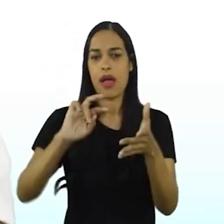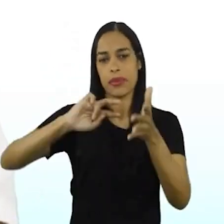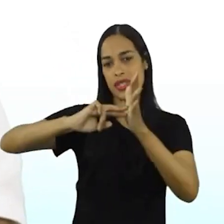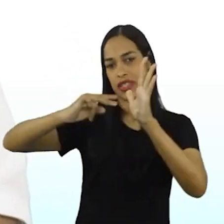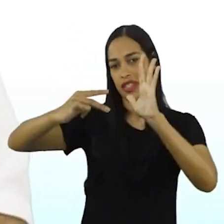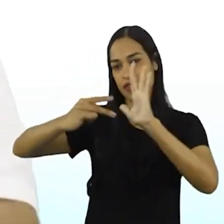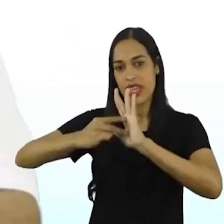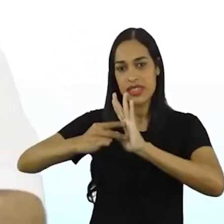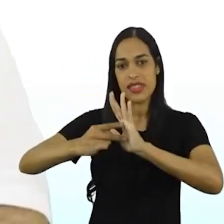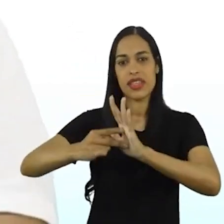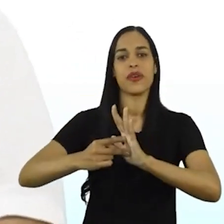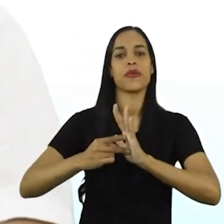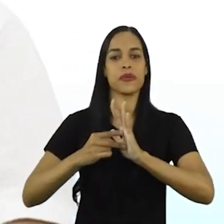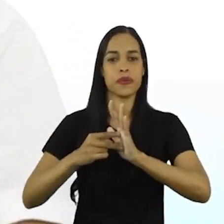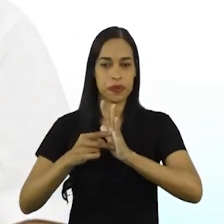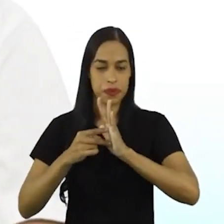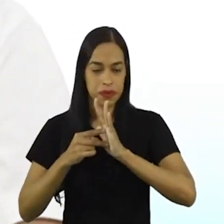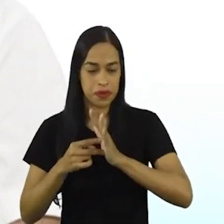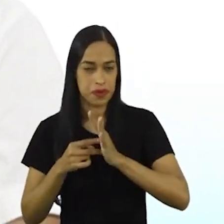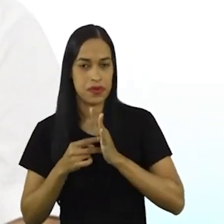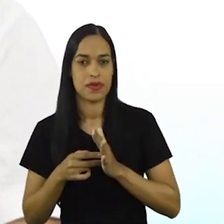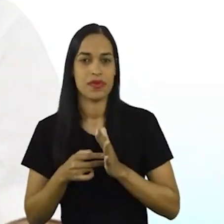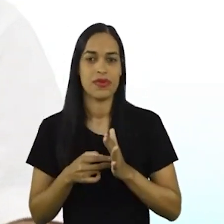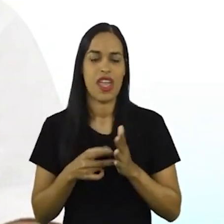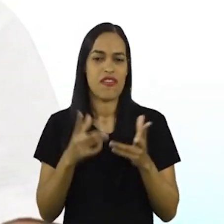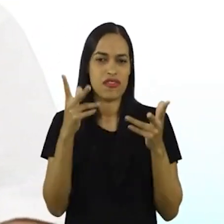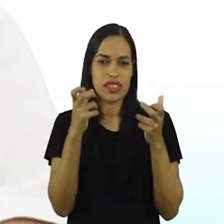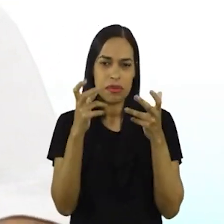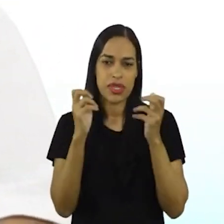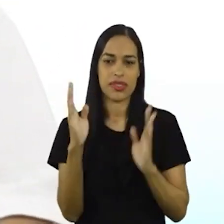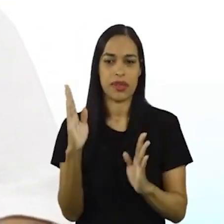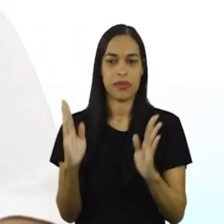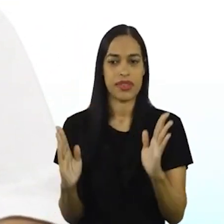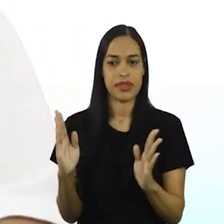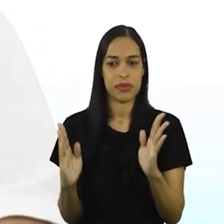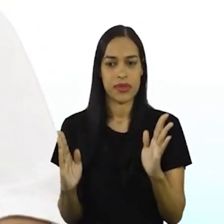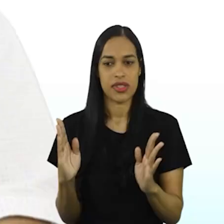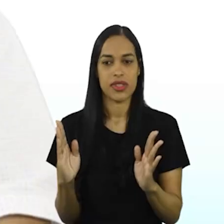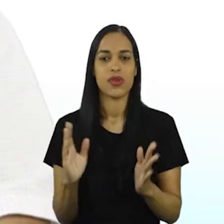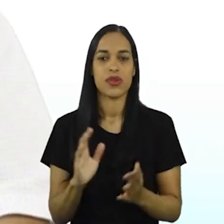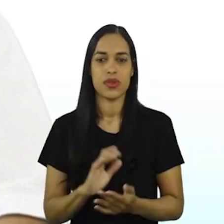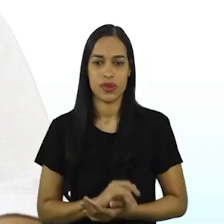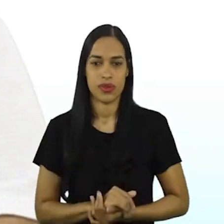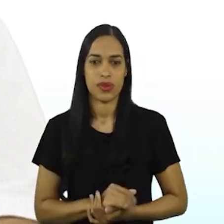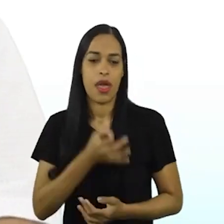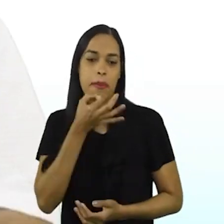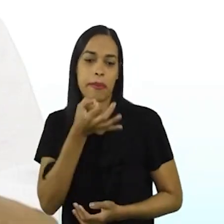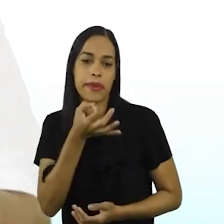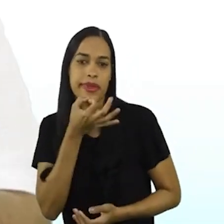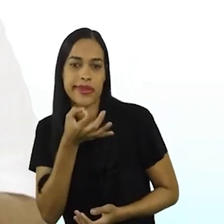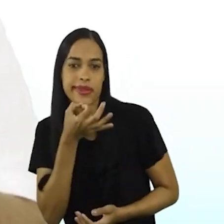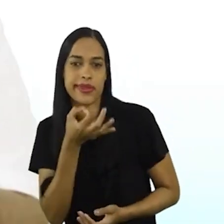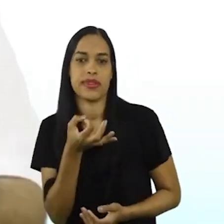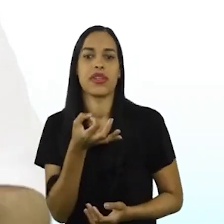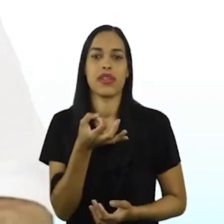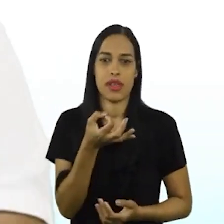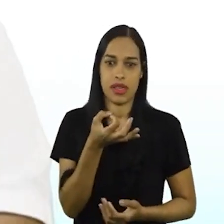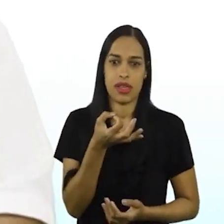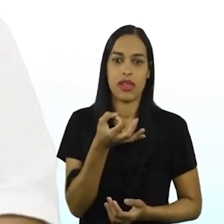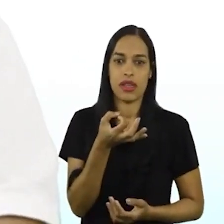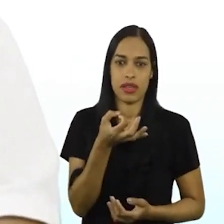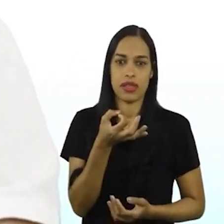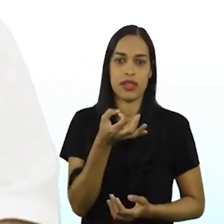campo semântico e você percebe que ele vai falar exatamente desse período. Só que ele não poderia fazer uma crítica